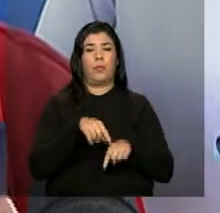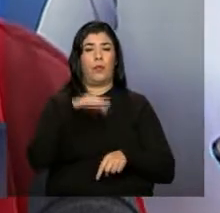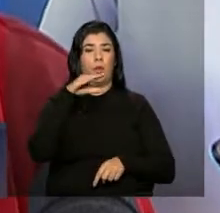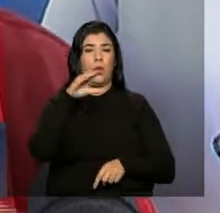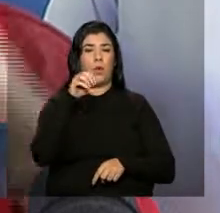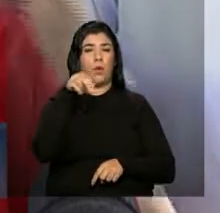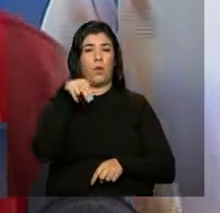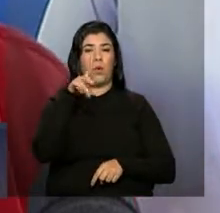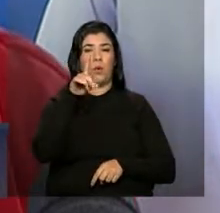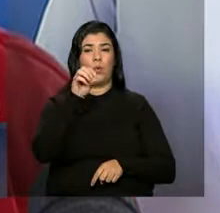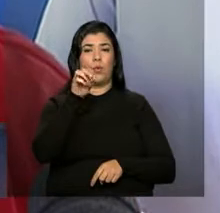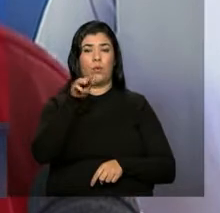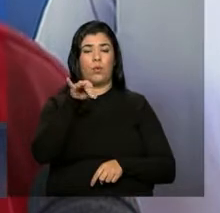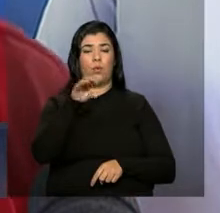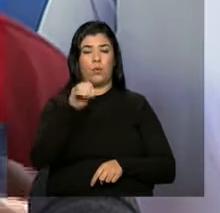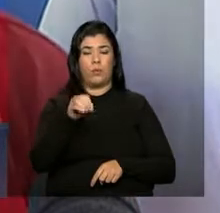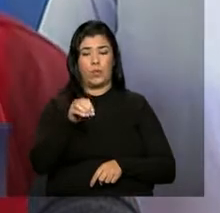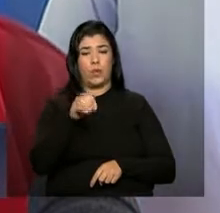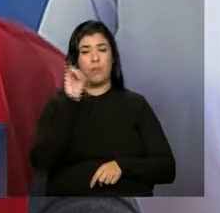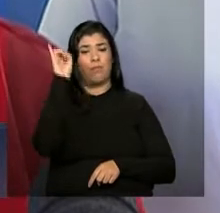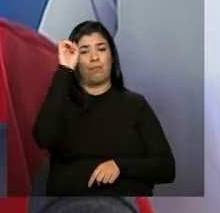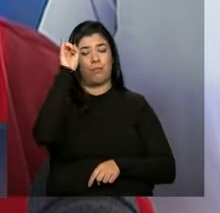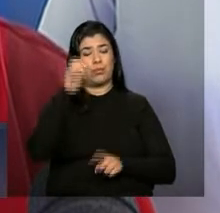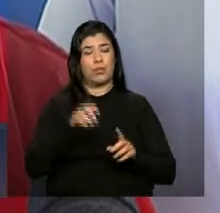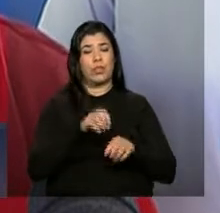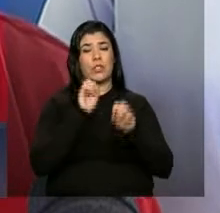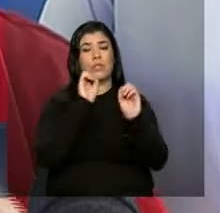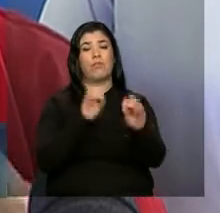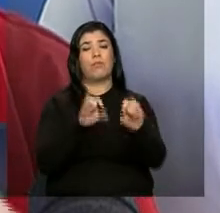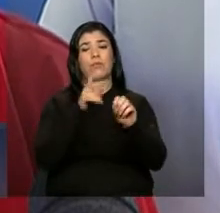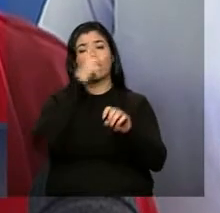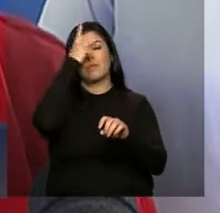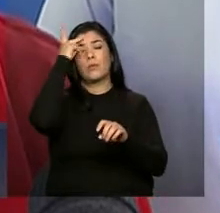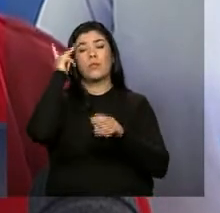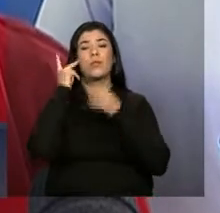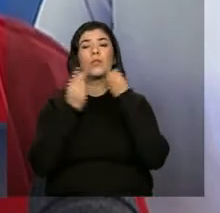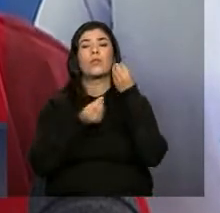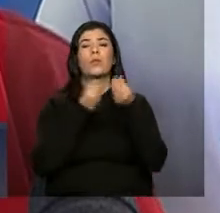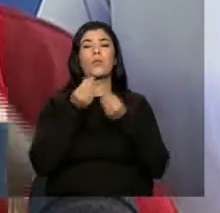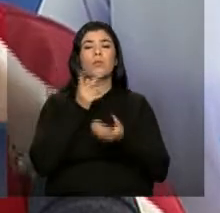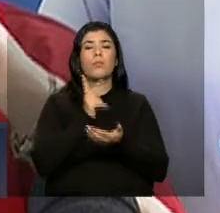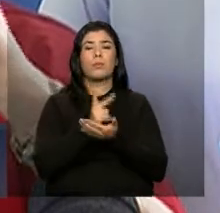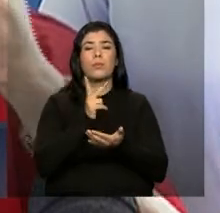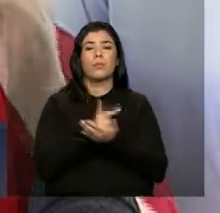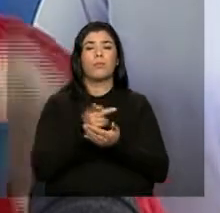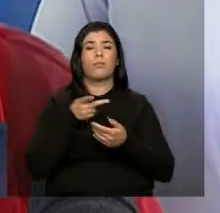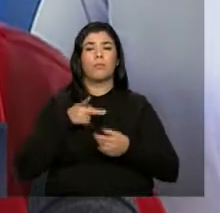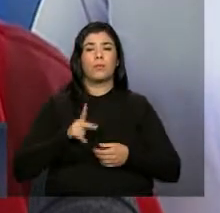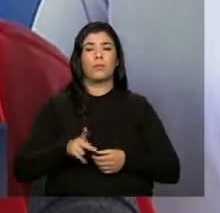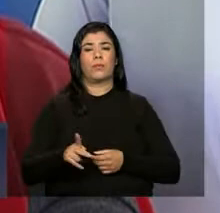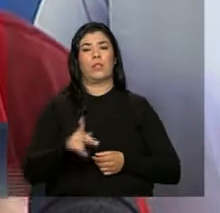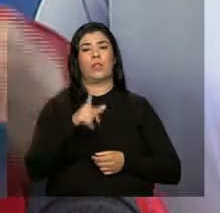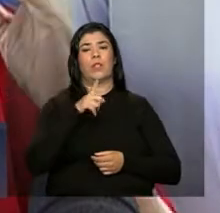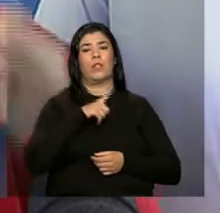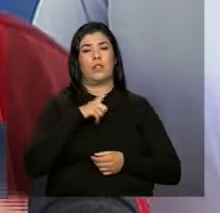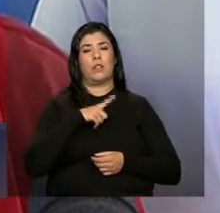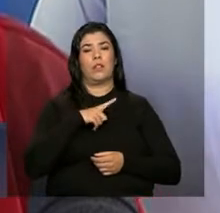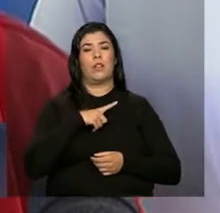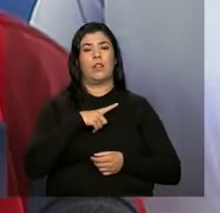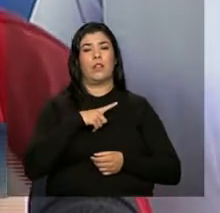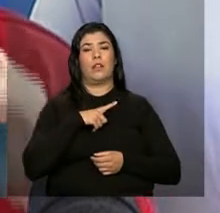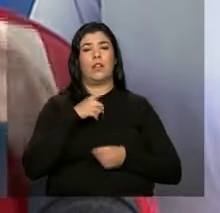administrar e manter essa estrutura. Nós temos clareza que